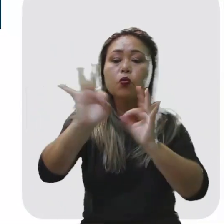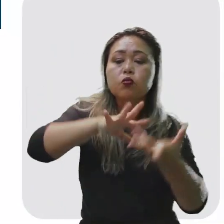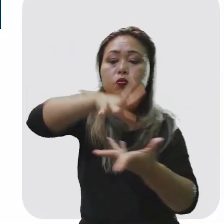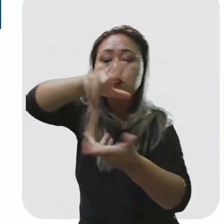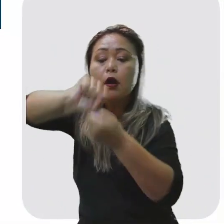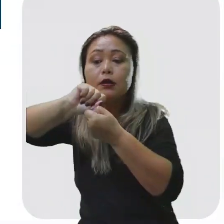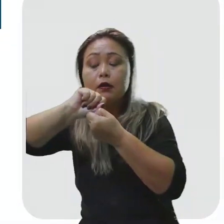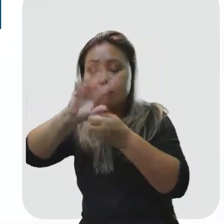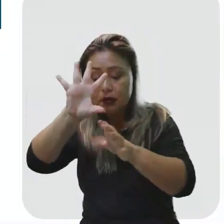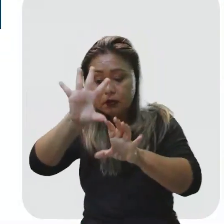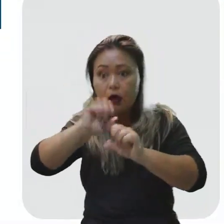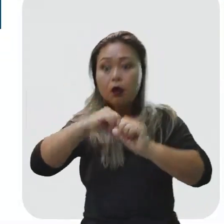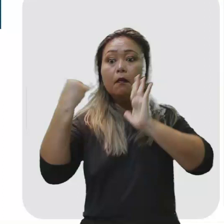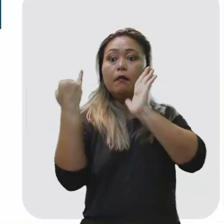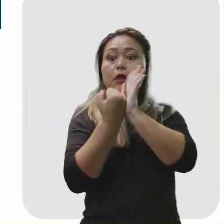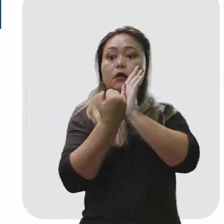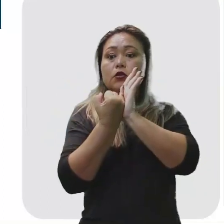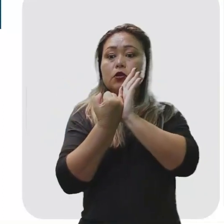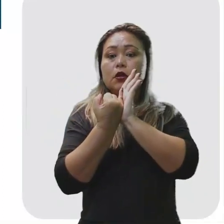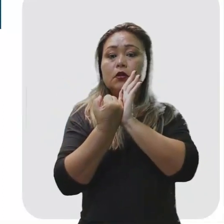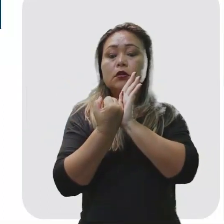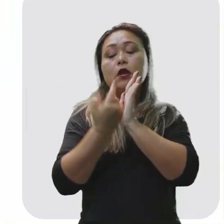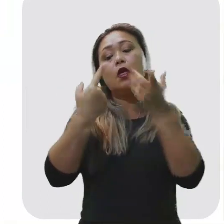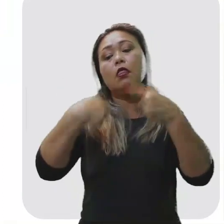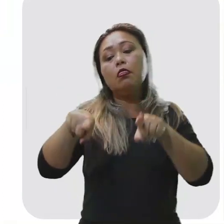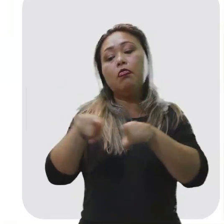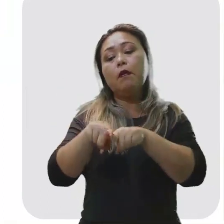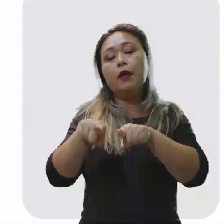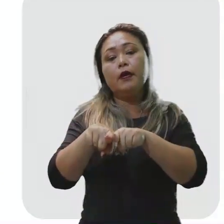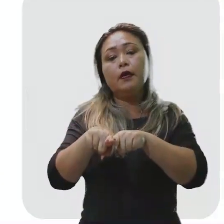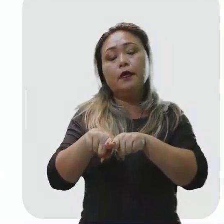própria identidade. Também